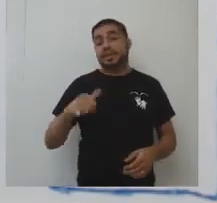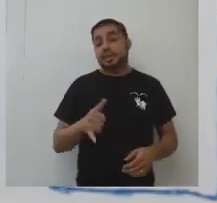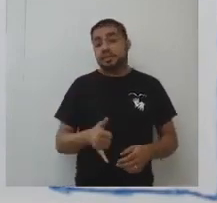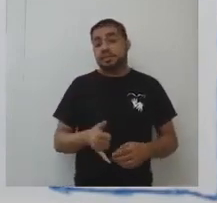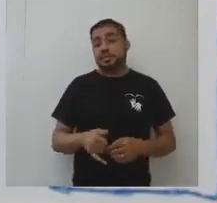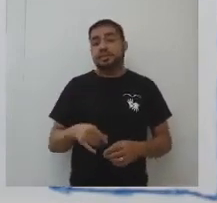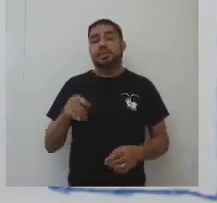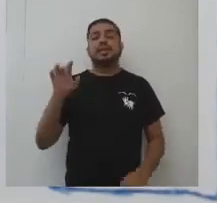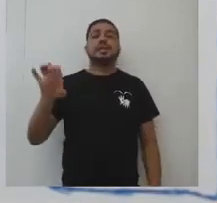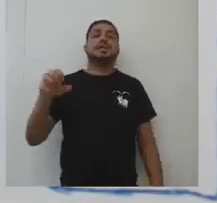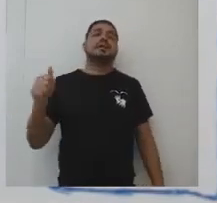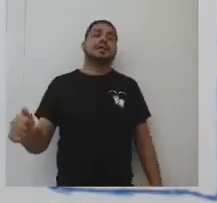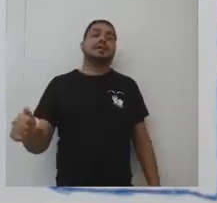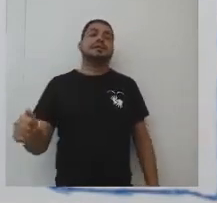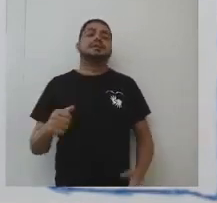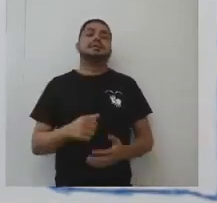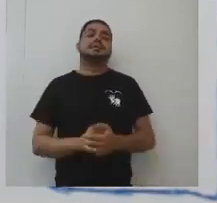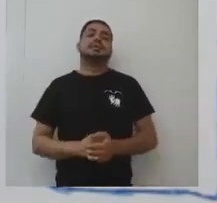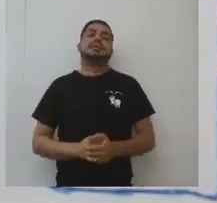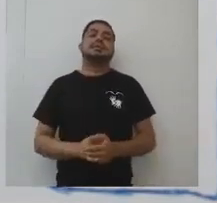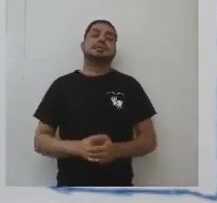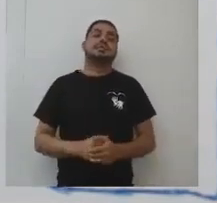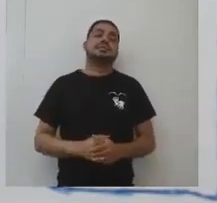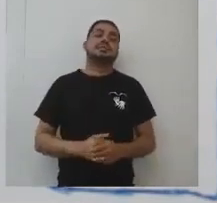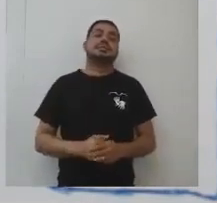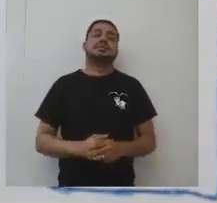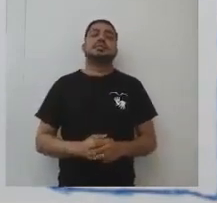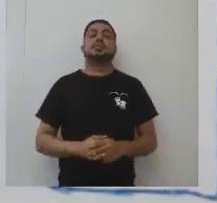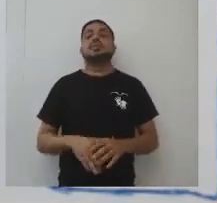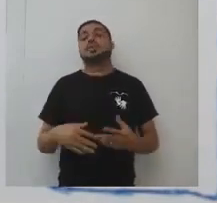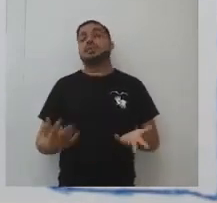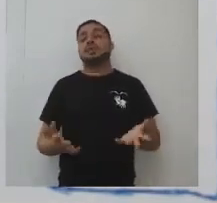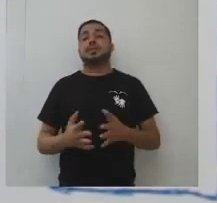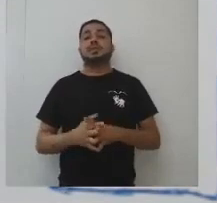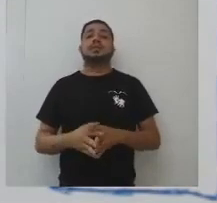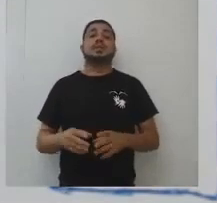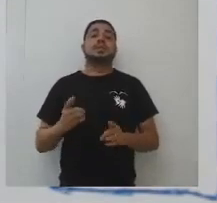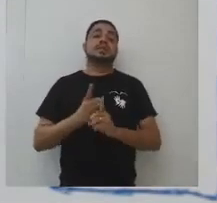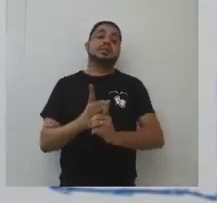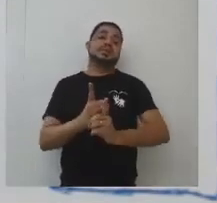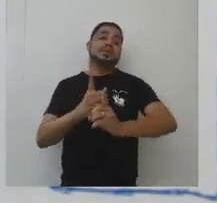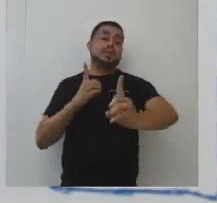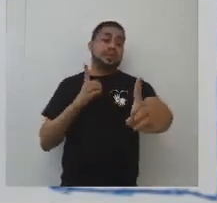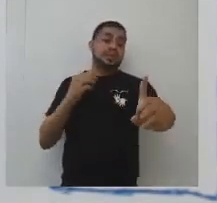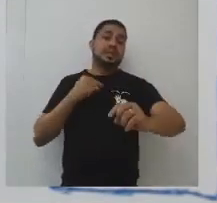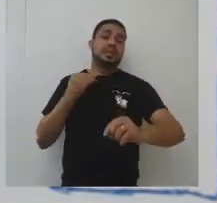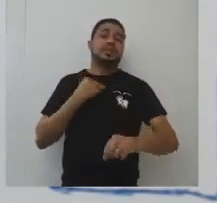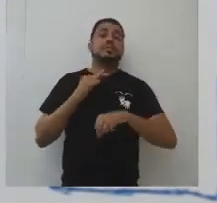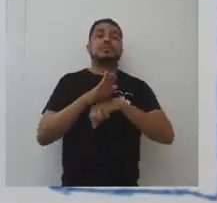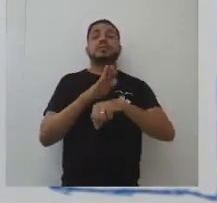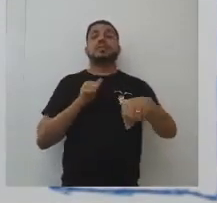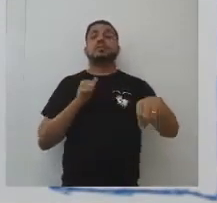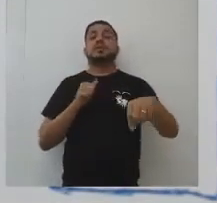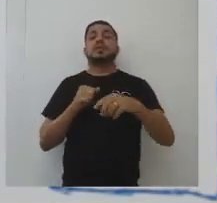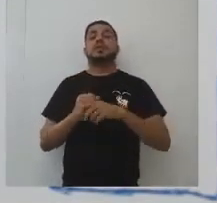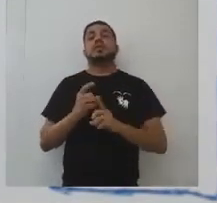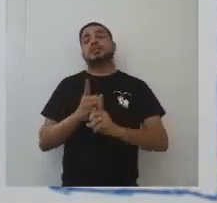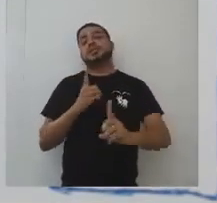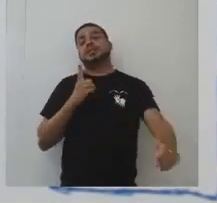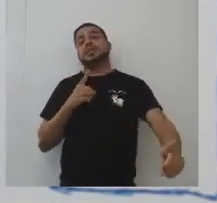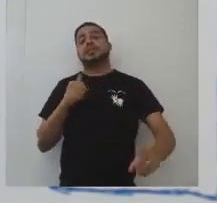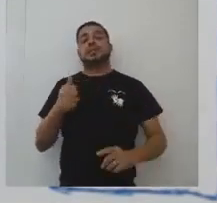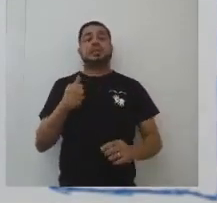de EA, campo de A. E a distância, eu vou chamar de distância de